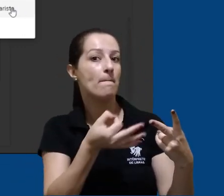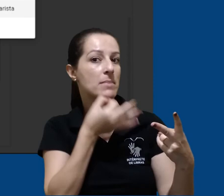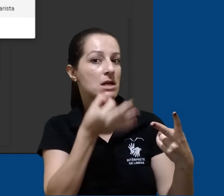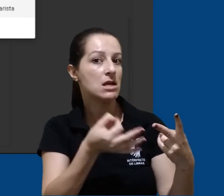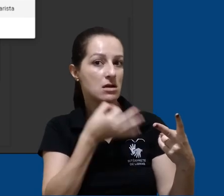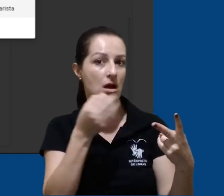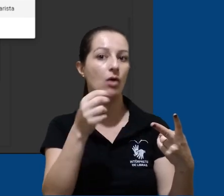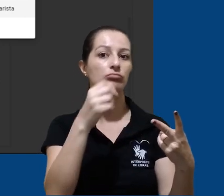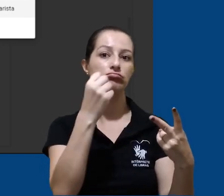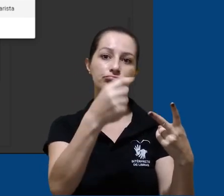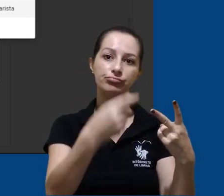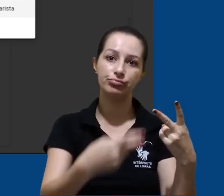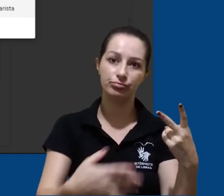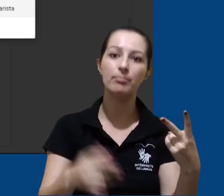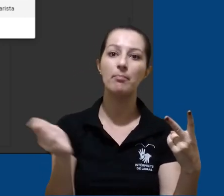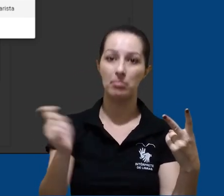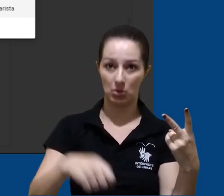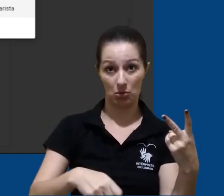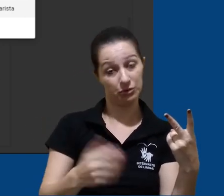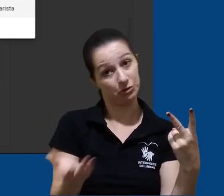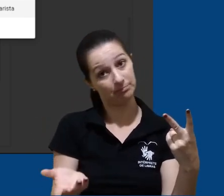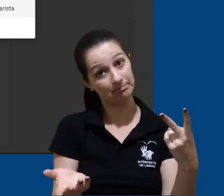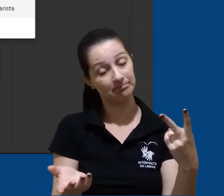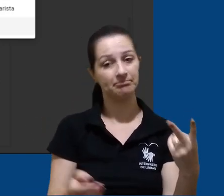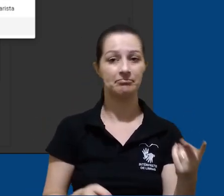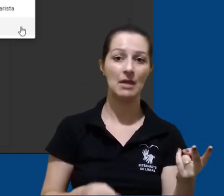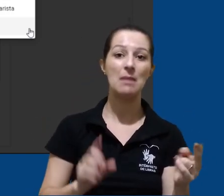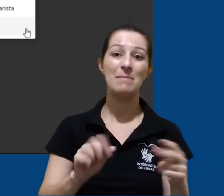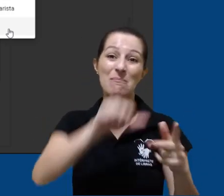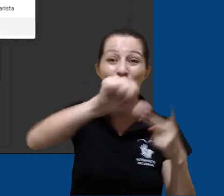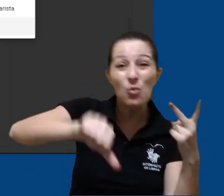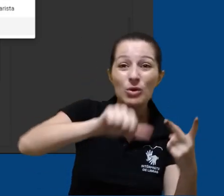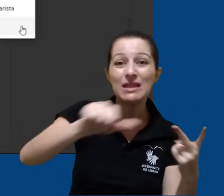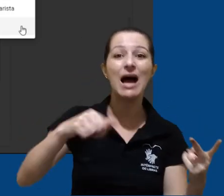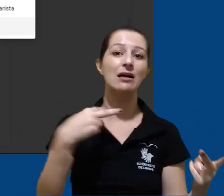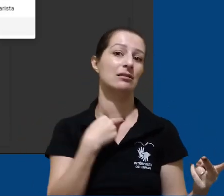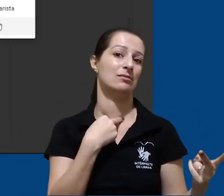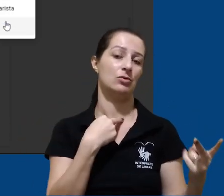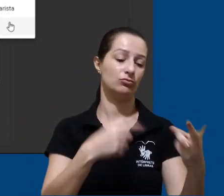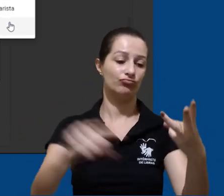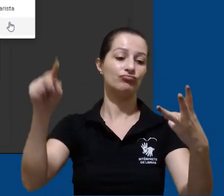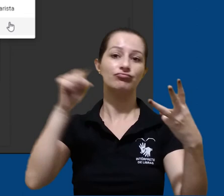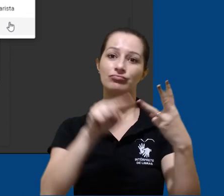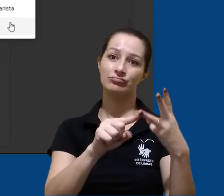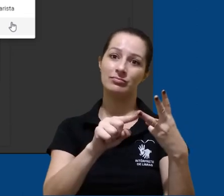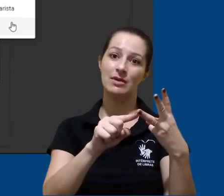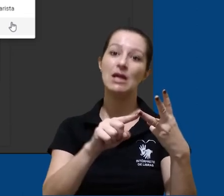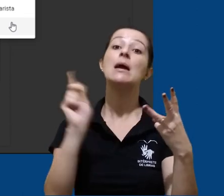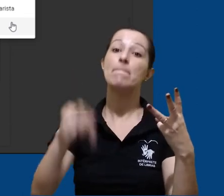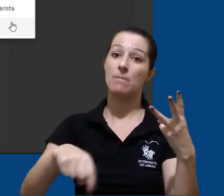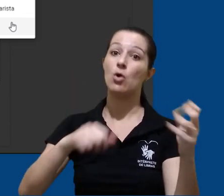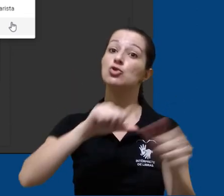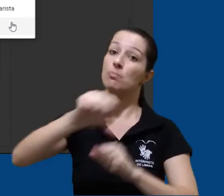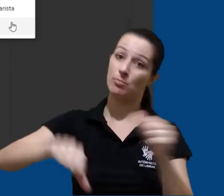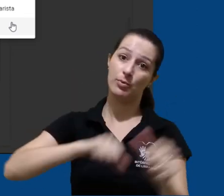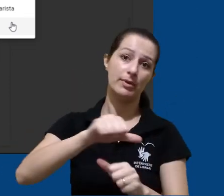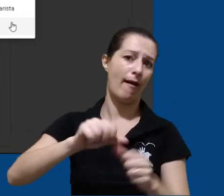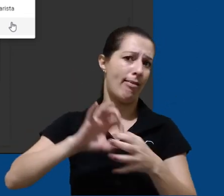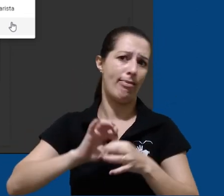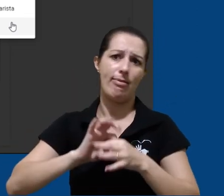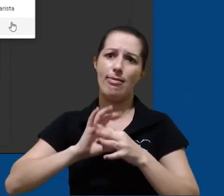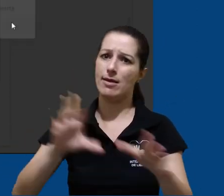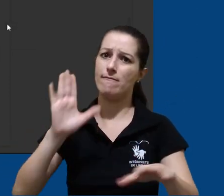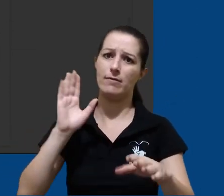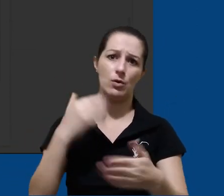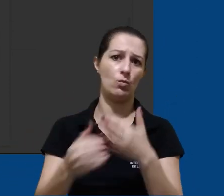será de comentarista isso permite que ela comente em partes específicas do seu documento mas sem alterar o conteúdo por último